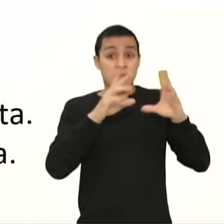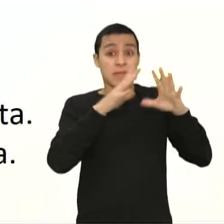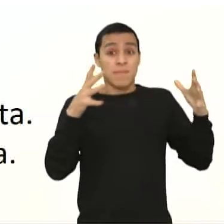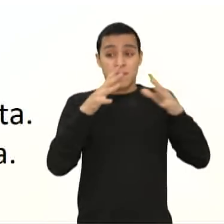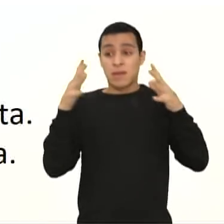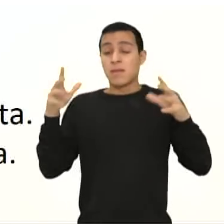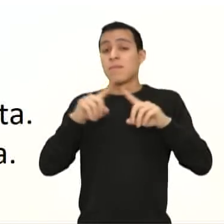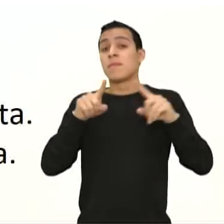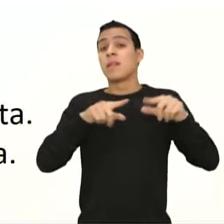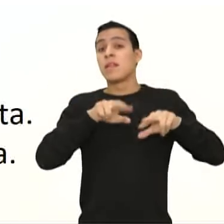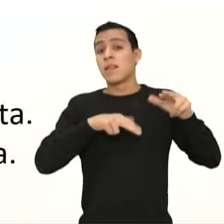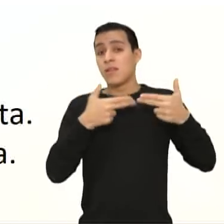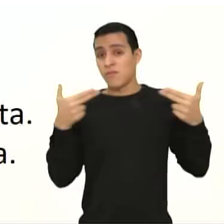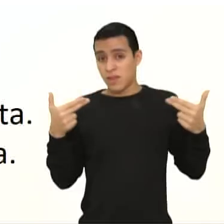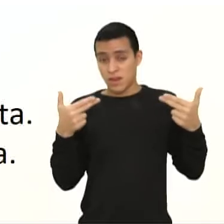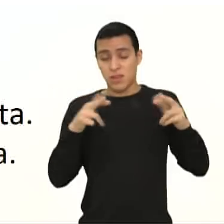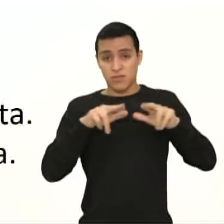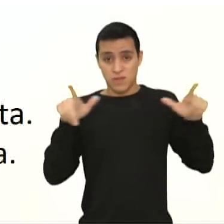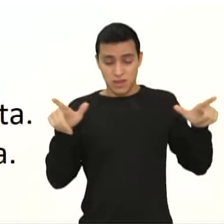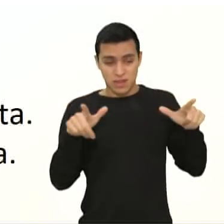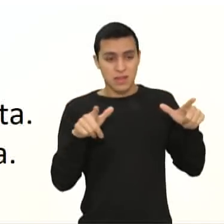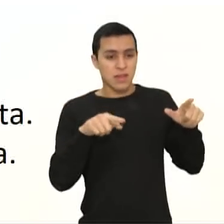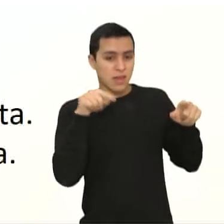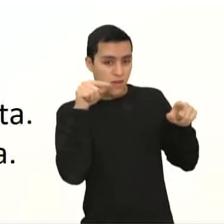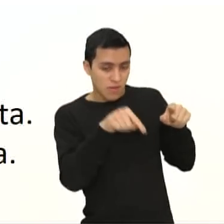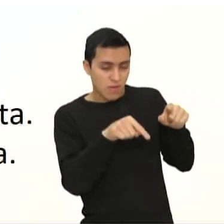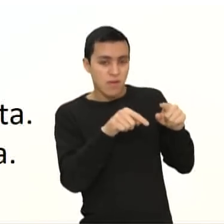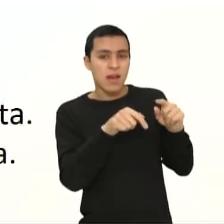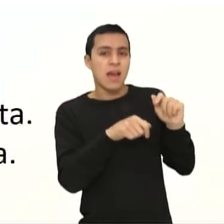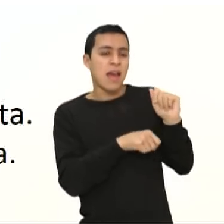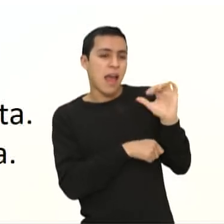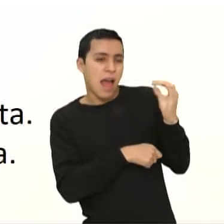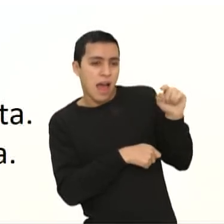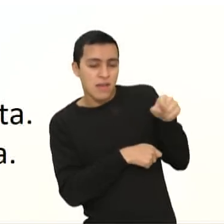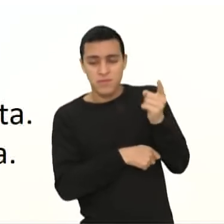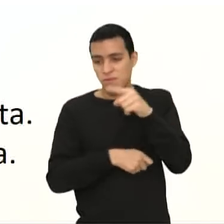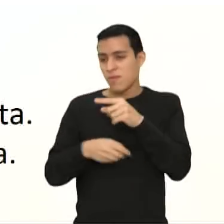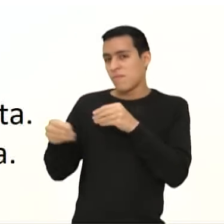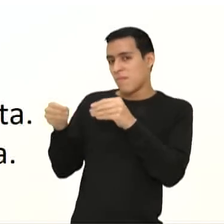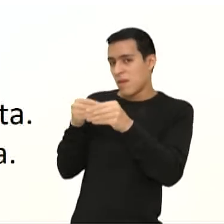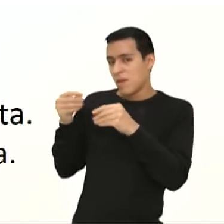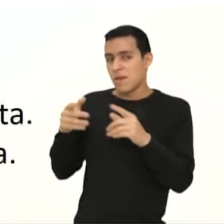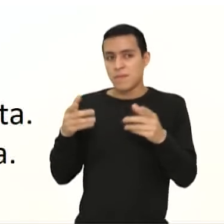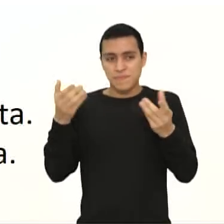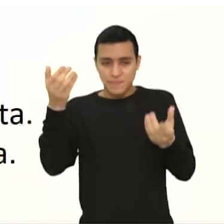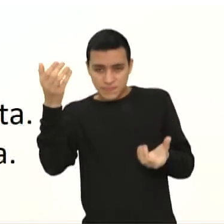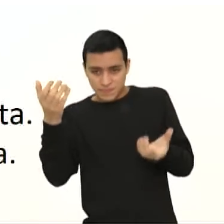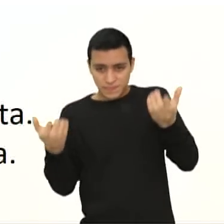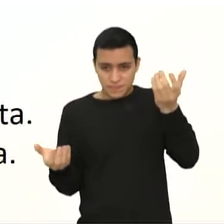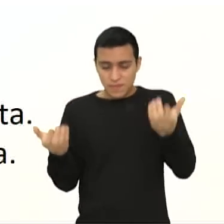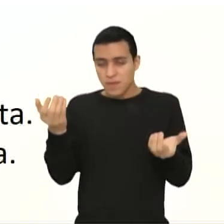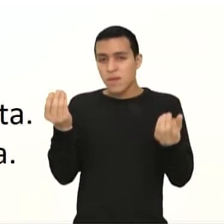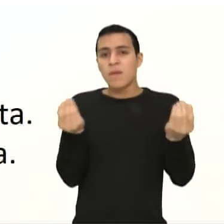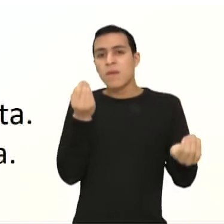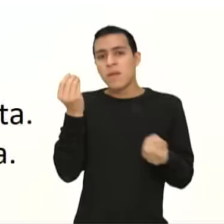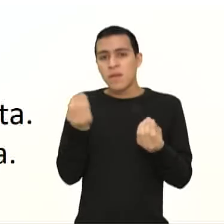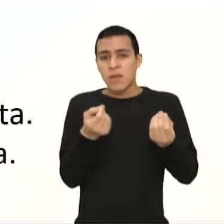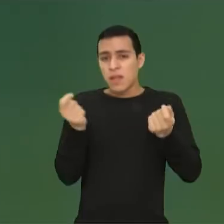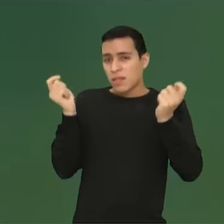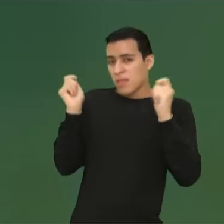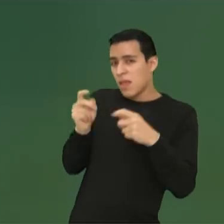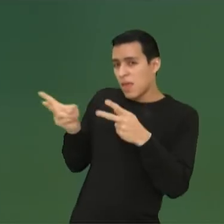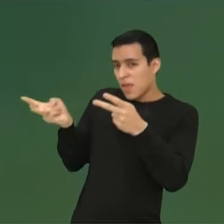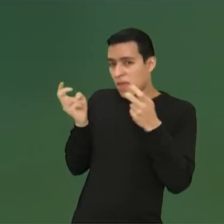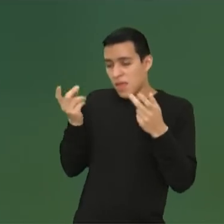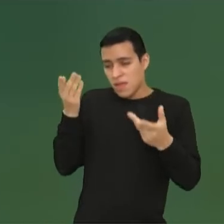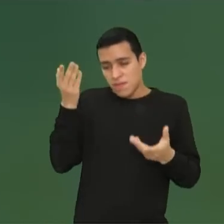de aço e outra de borracha, foram colocadas respectivamente nos pratos da balança abaixo. Então vocês percebem que